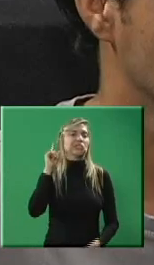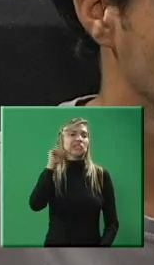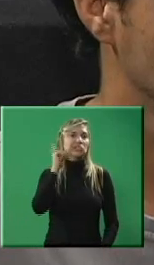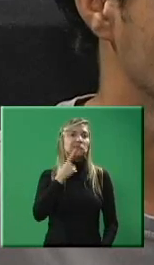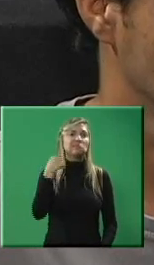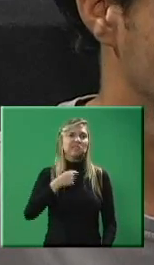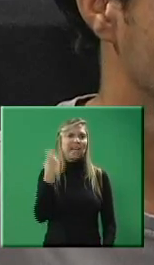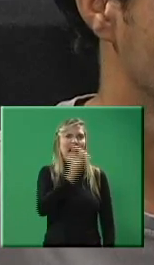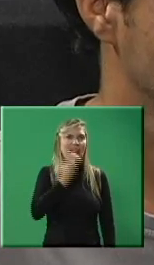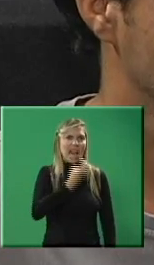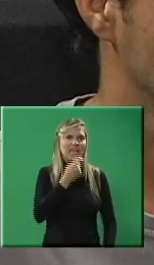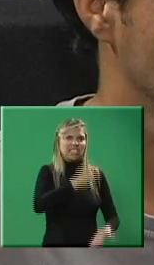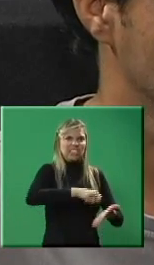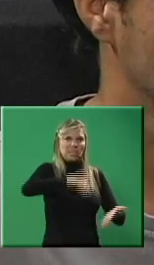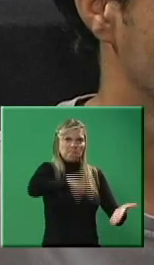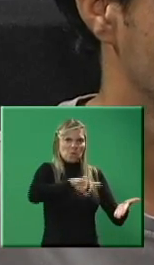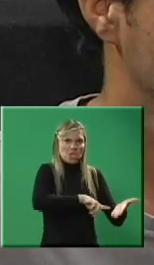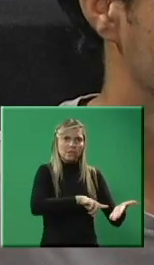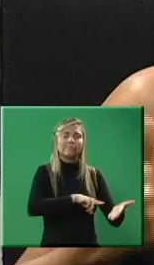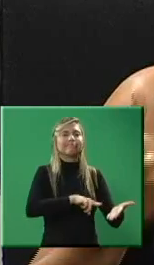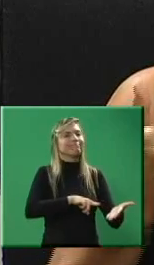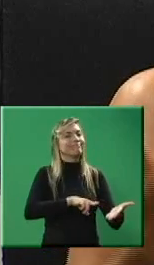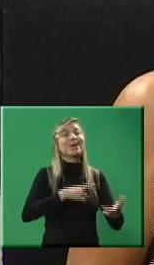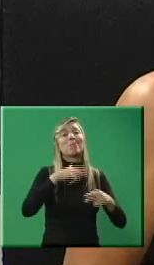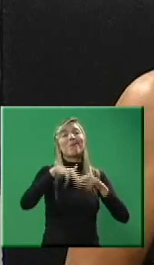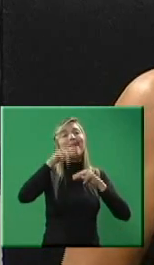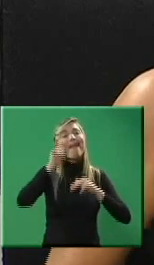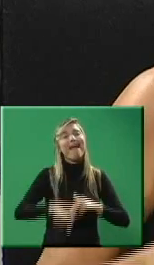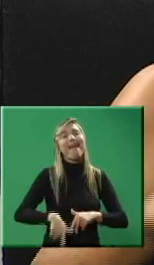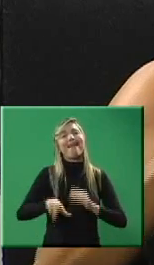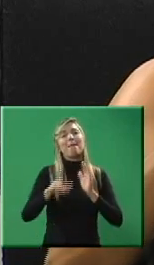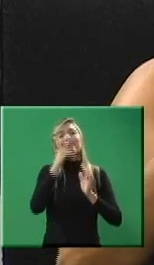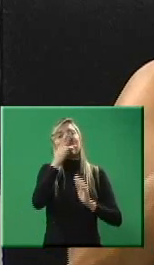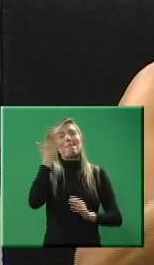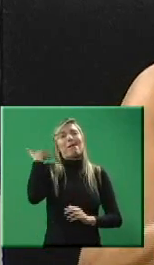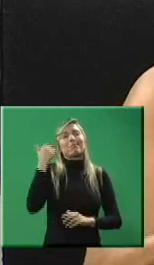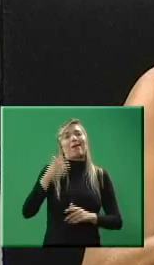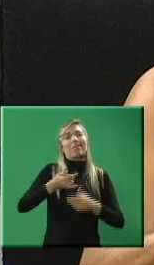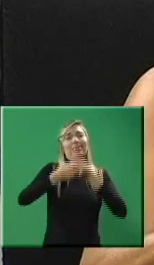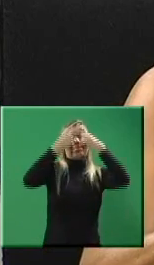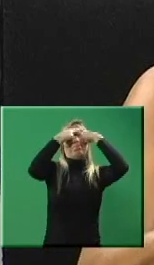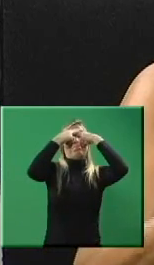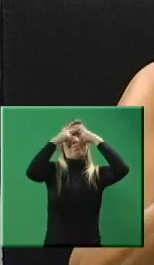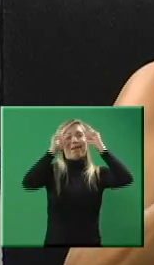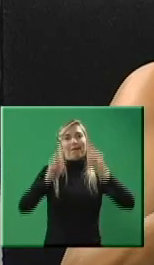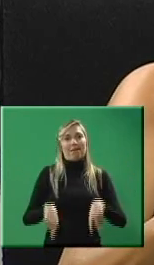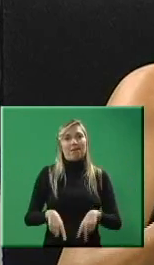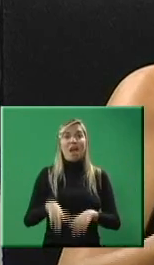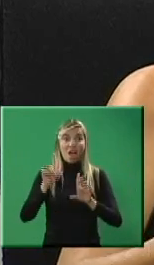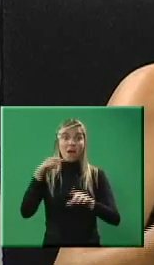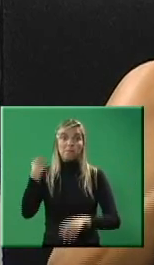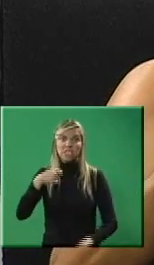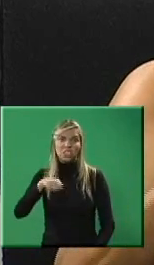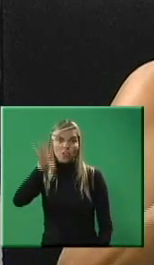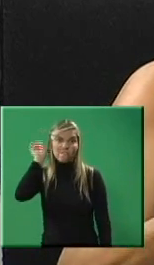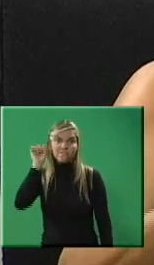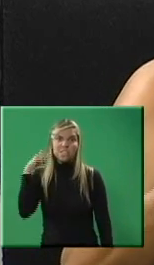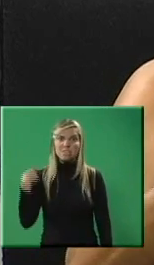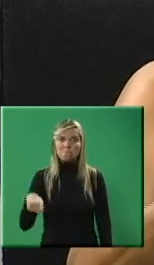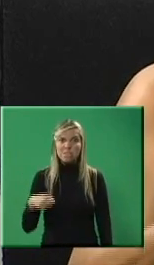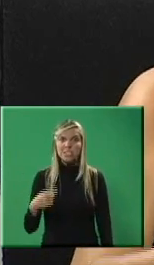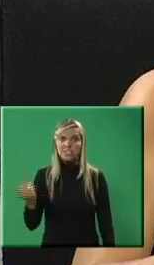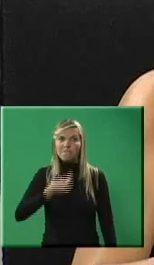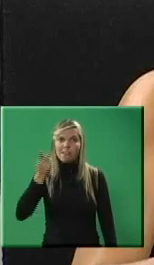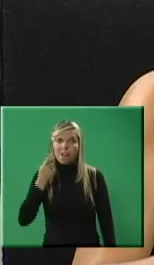sinais. Ou outra coisa, porque eu sou o padrão. Enquanto nós imaginarmos que o padrão é a pessoa que ouve,